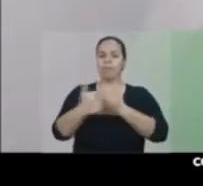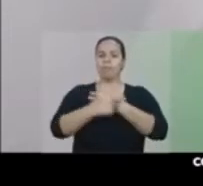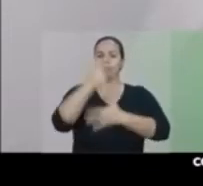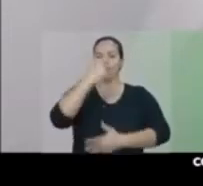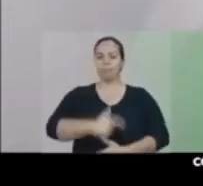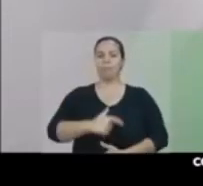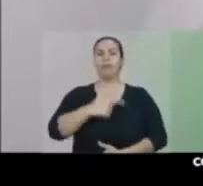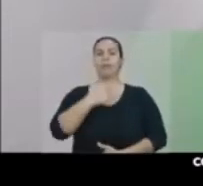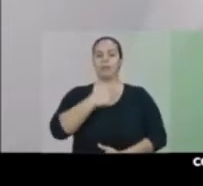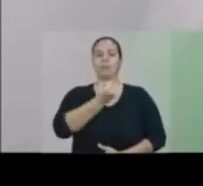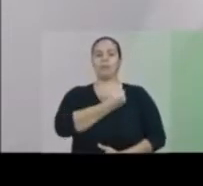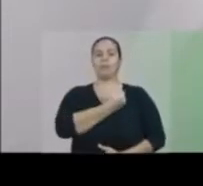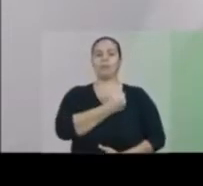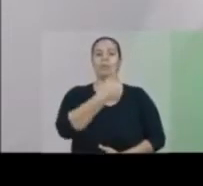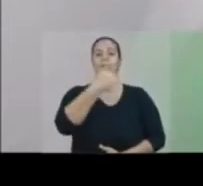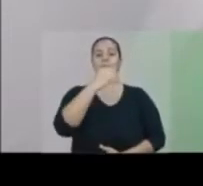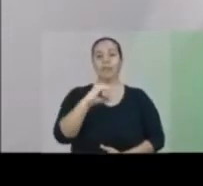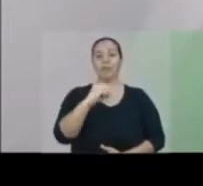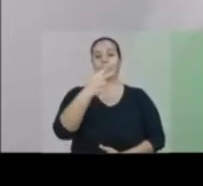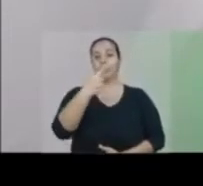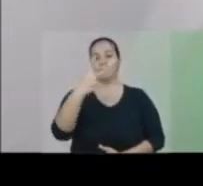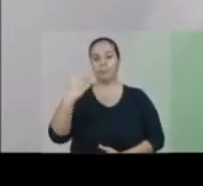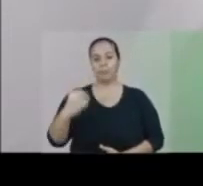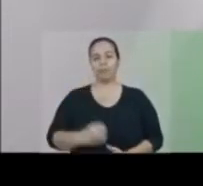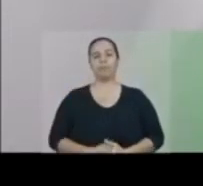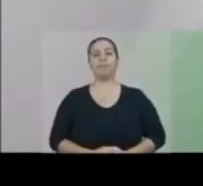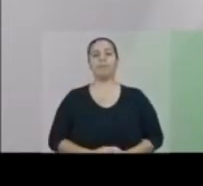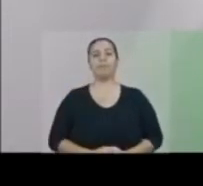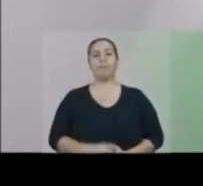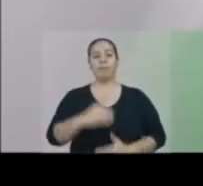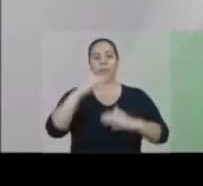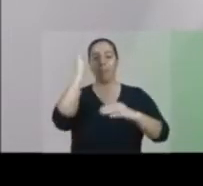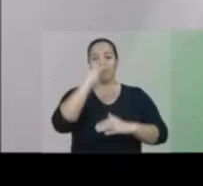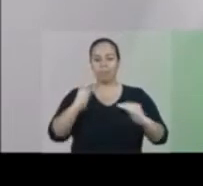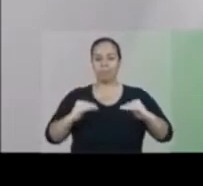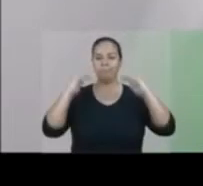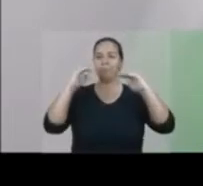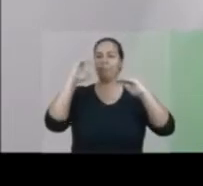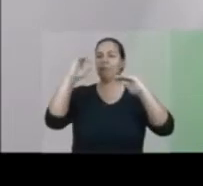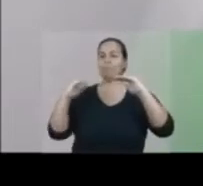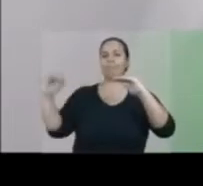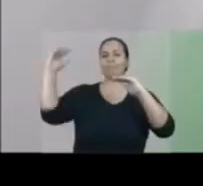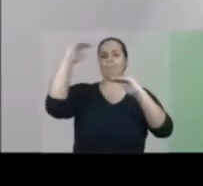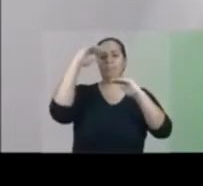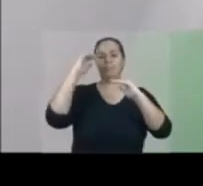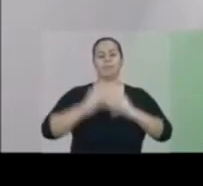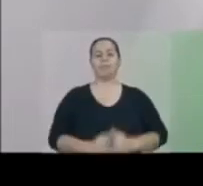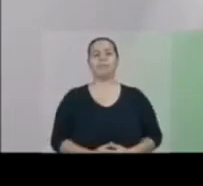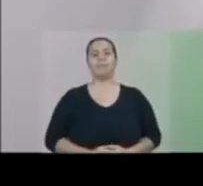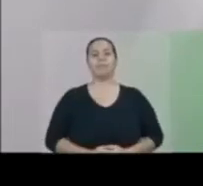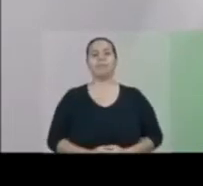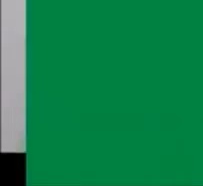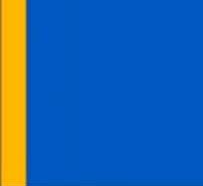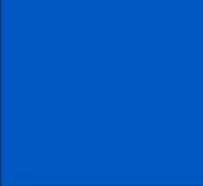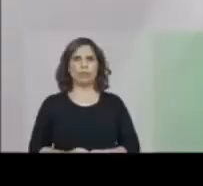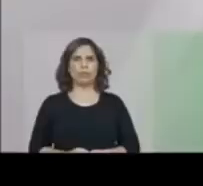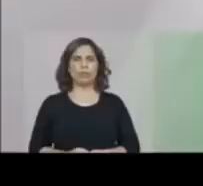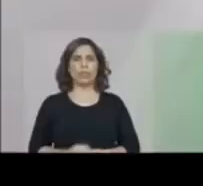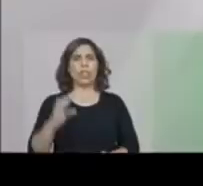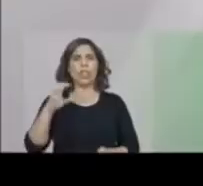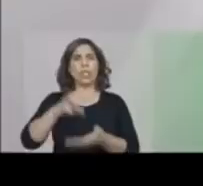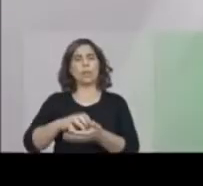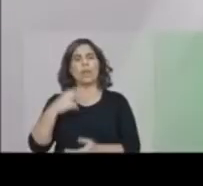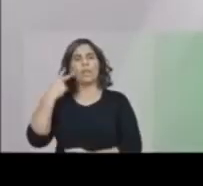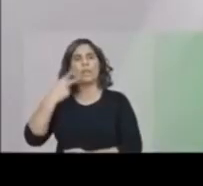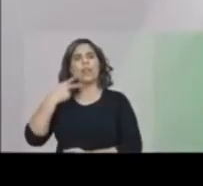é função de um parlamentar. Sou Carlos Bolsonaro, 10120. Brasil acima de tudo, Deus acima de todos. Na Câmara